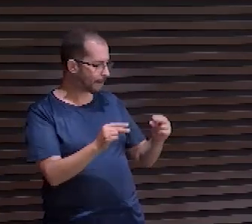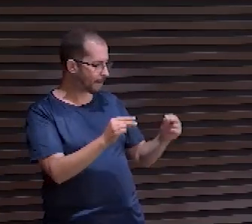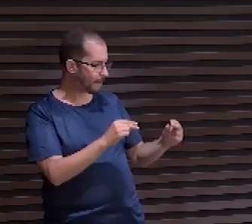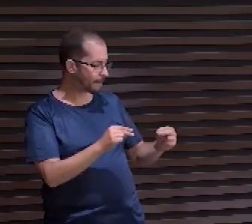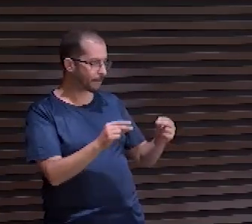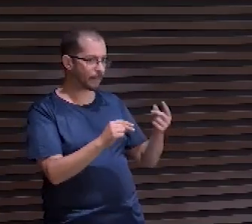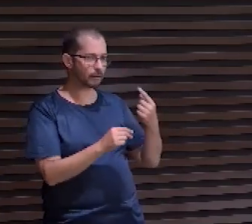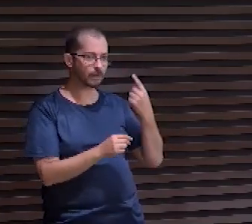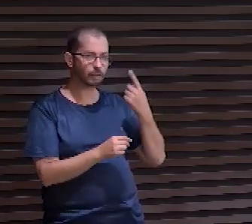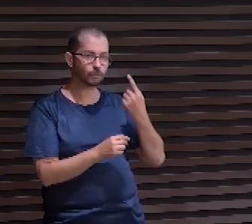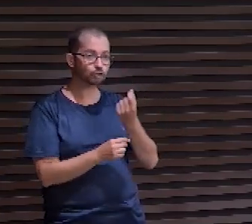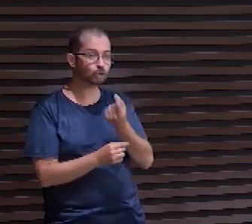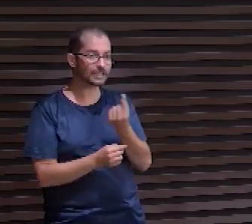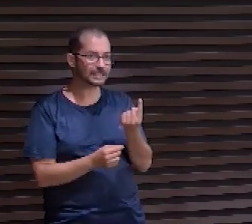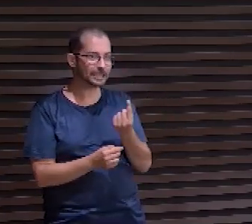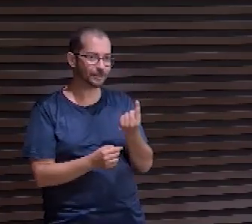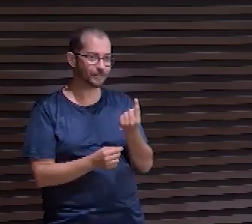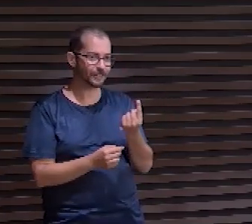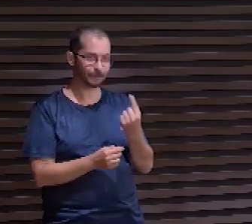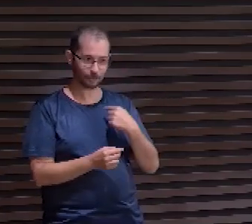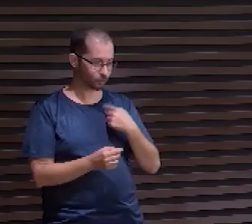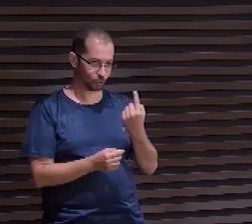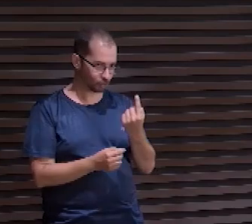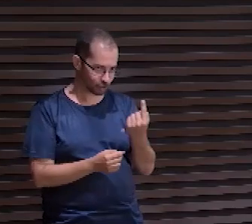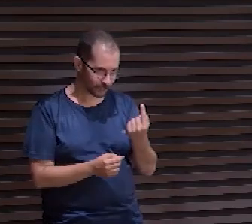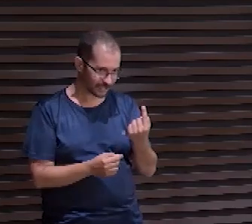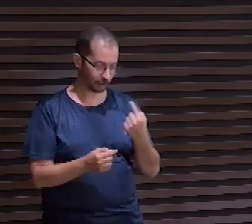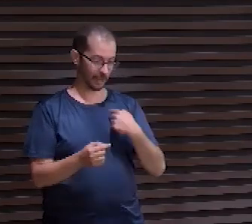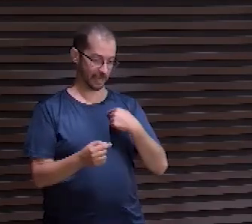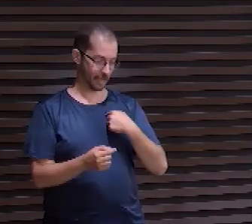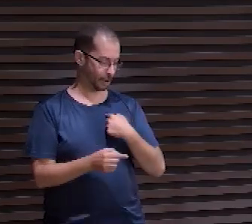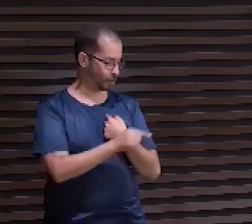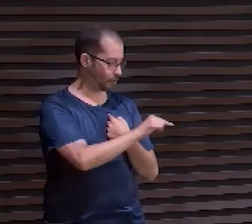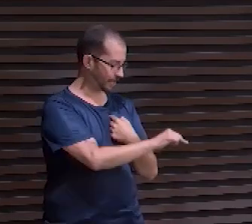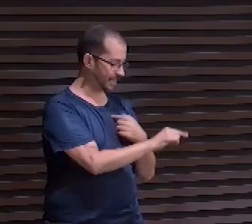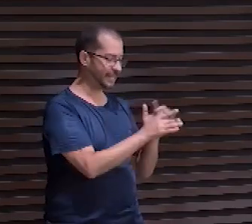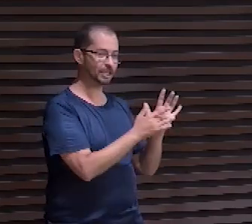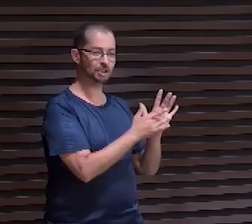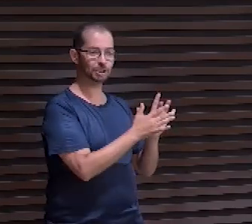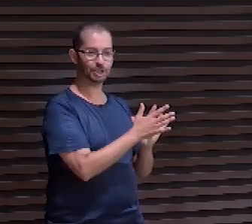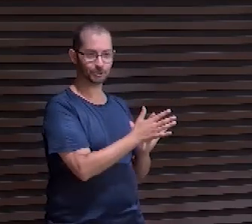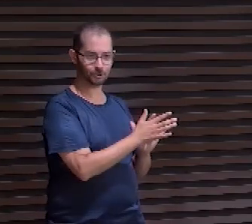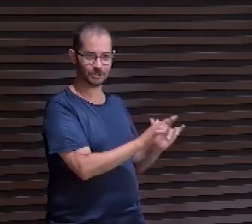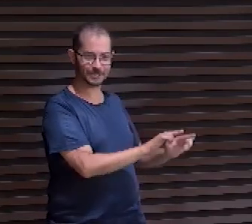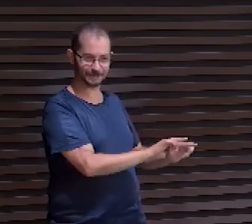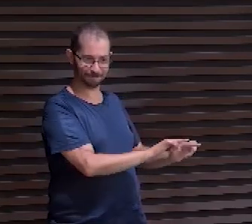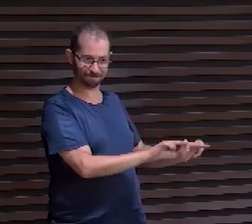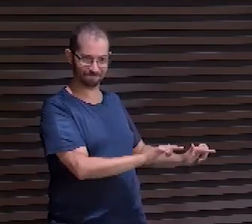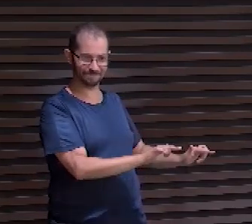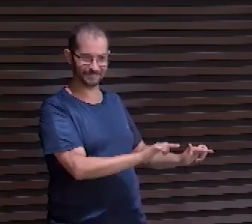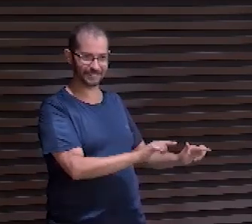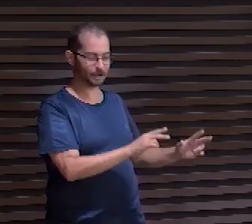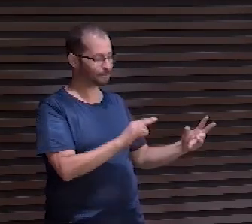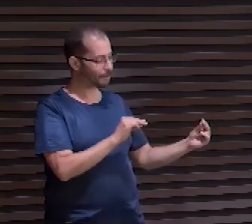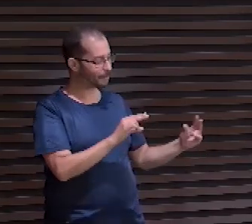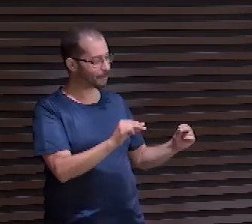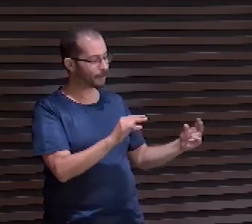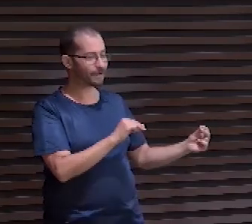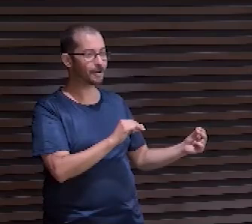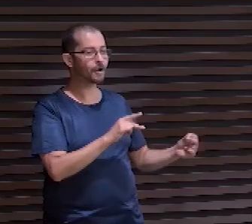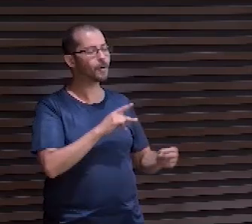estou ficando louco. Mas eu converso com ele. O pastor gostou do